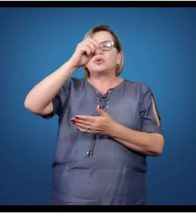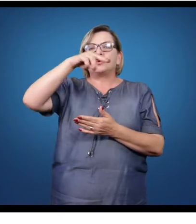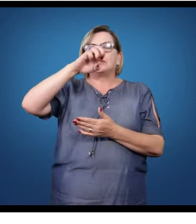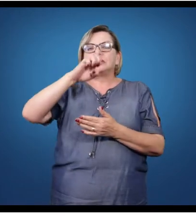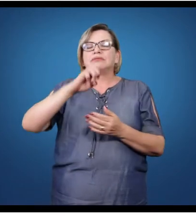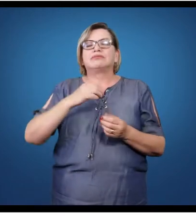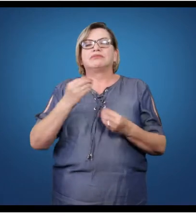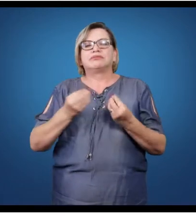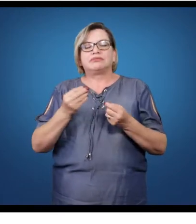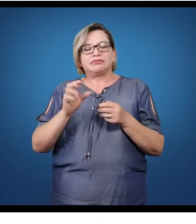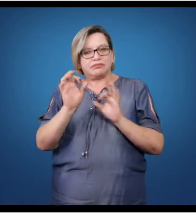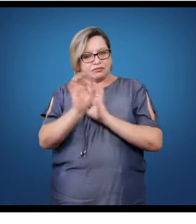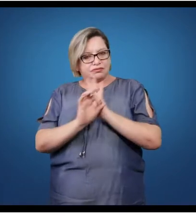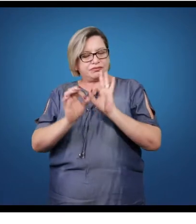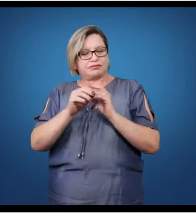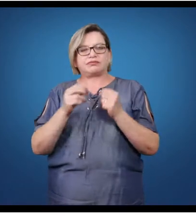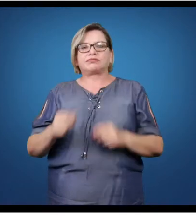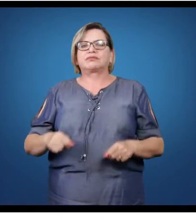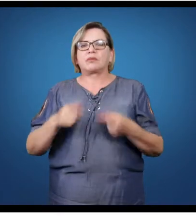fez